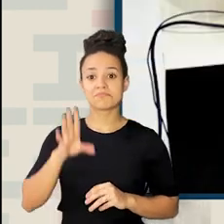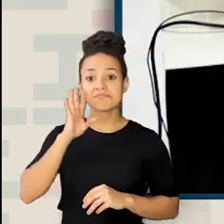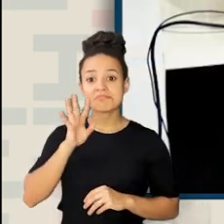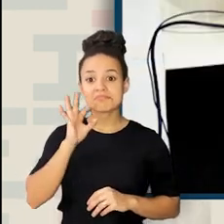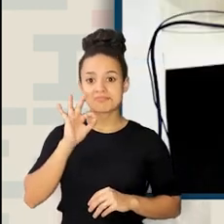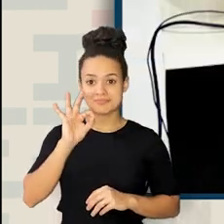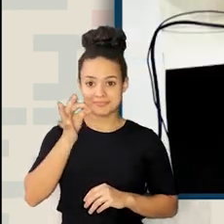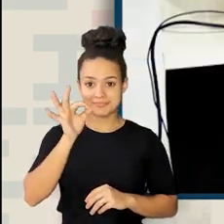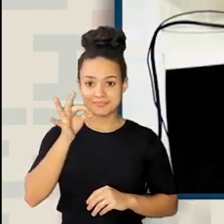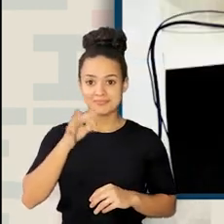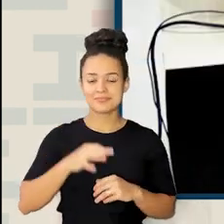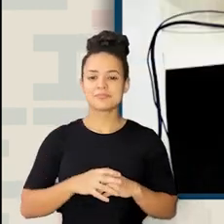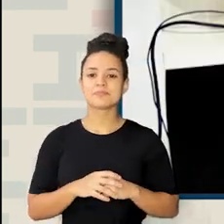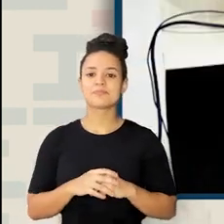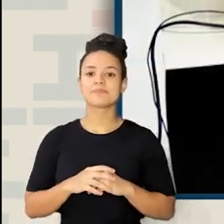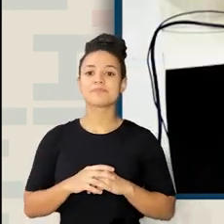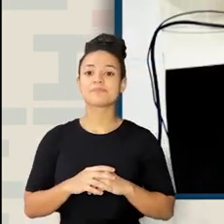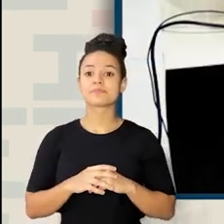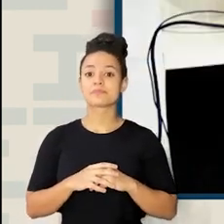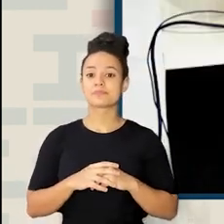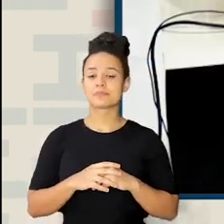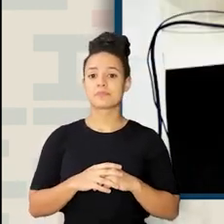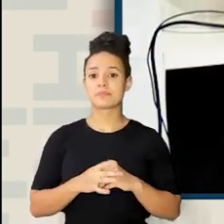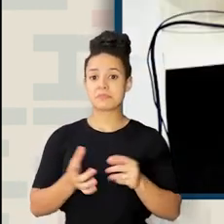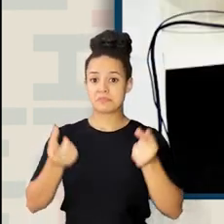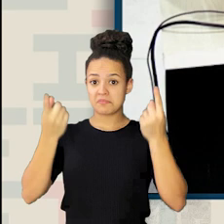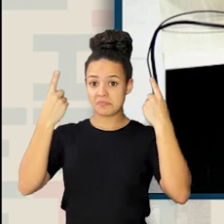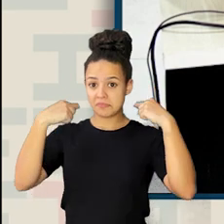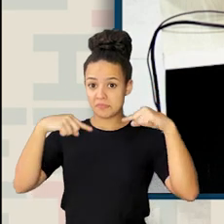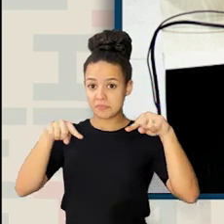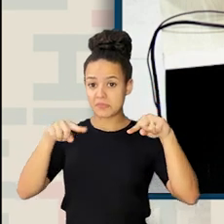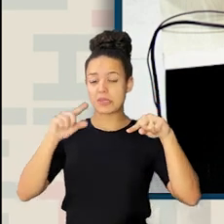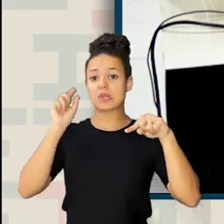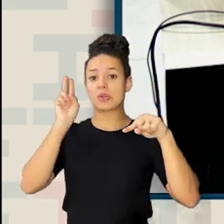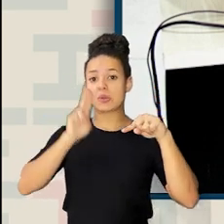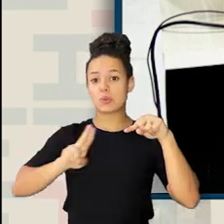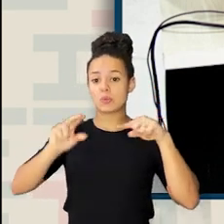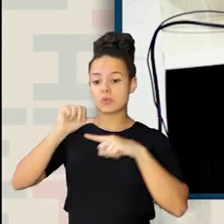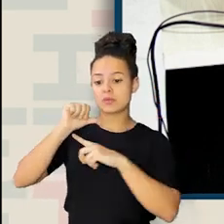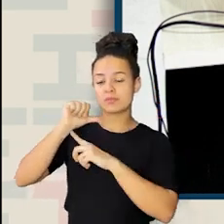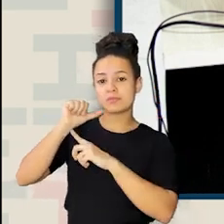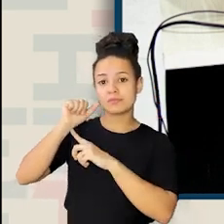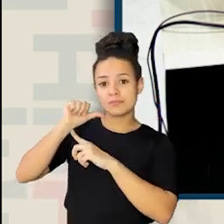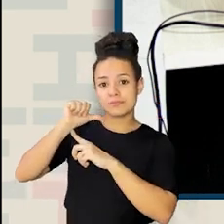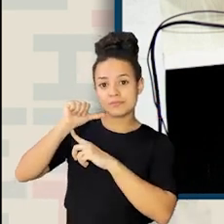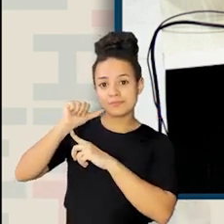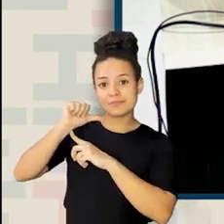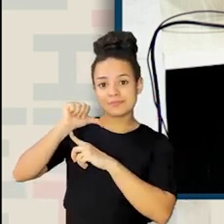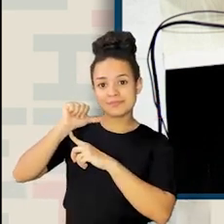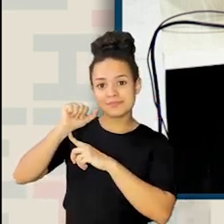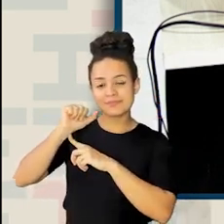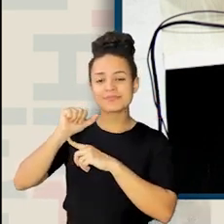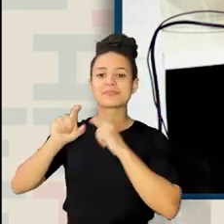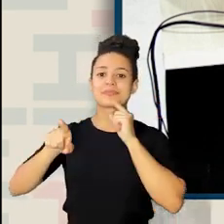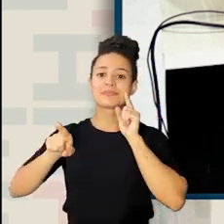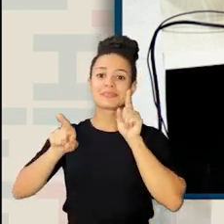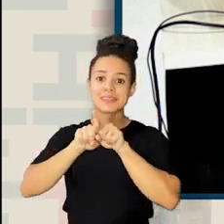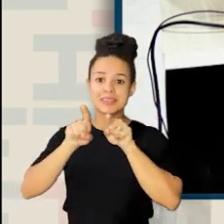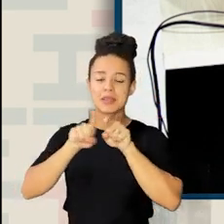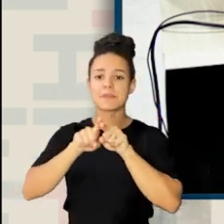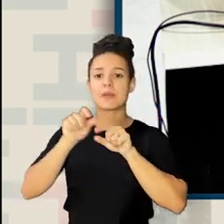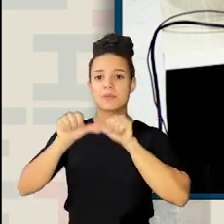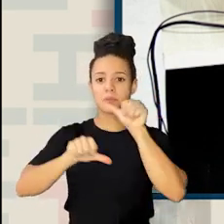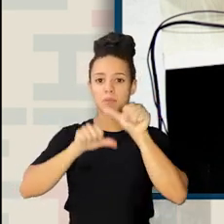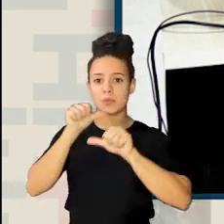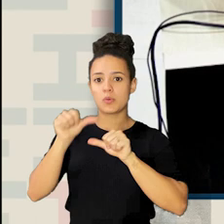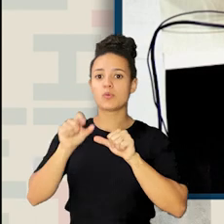Legal, né? Uhum. E a de baixo trabalha o polegar. E aí trabalha a mudança de uma